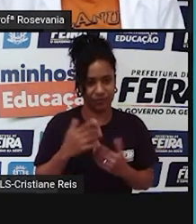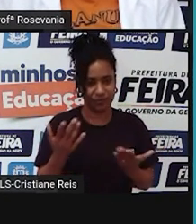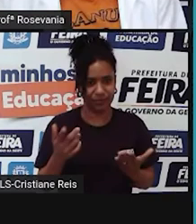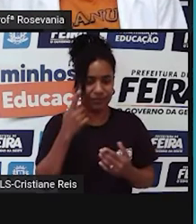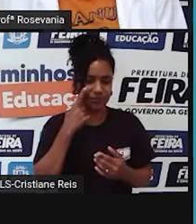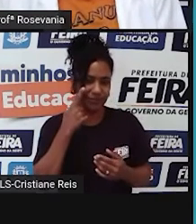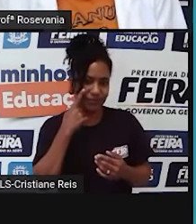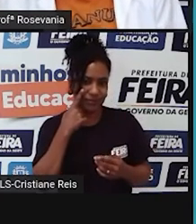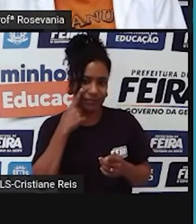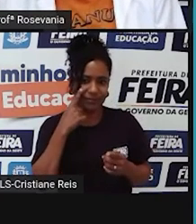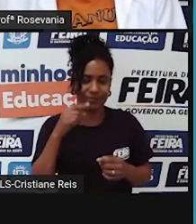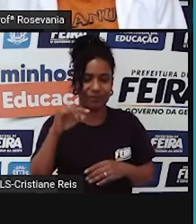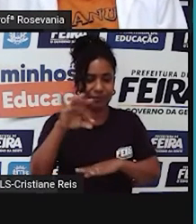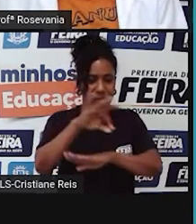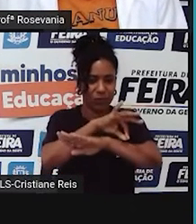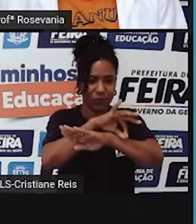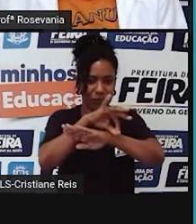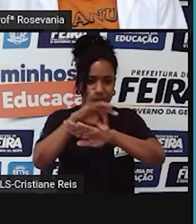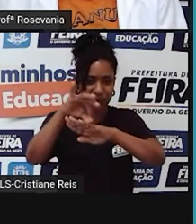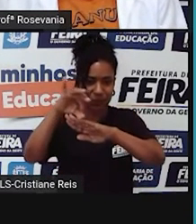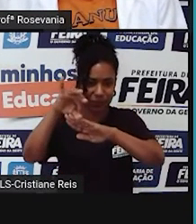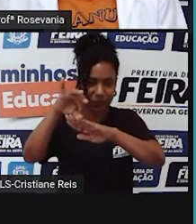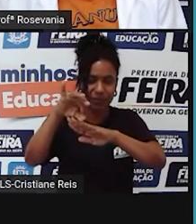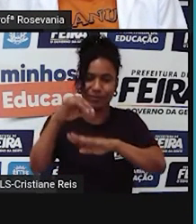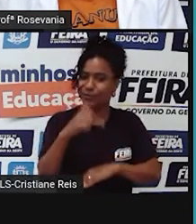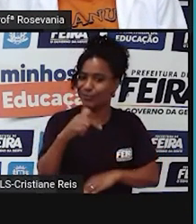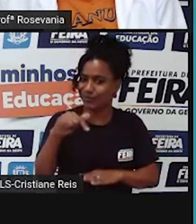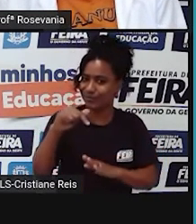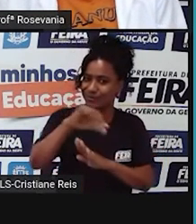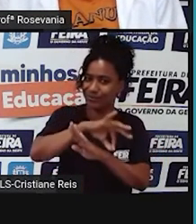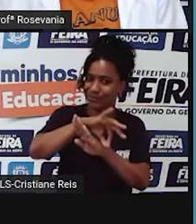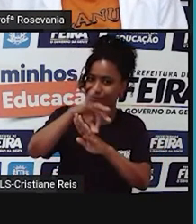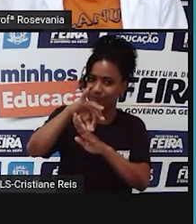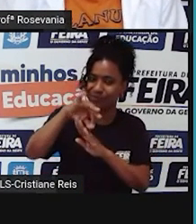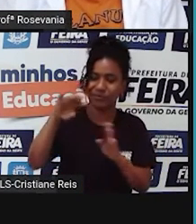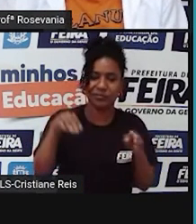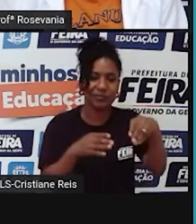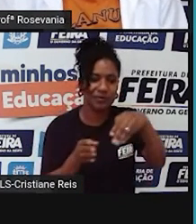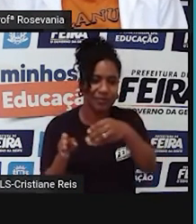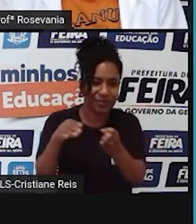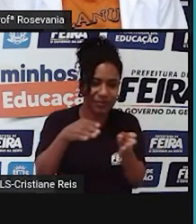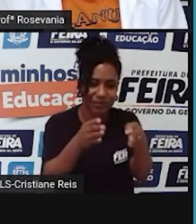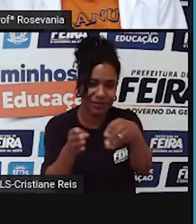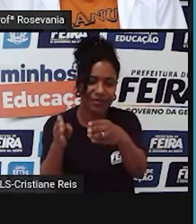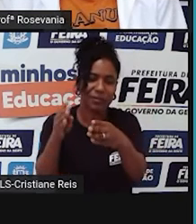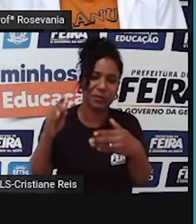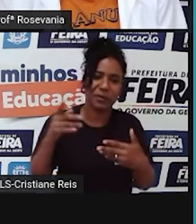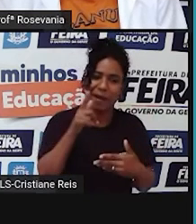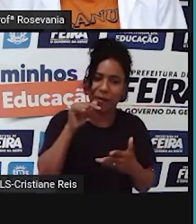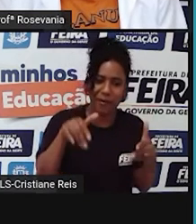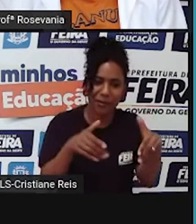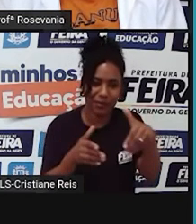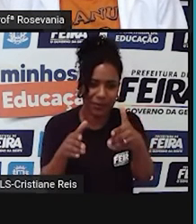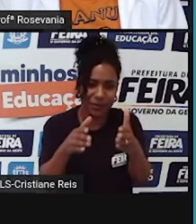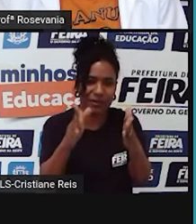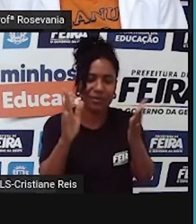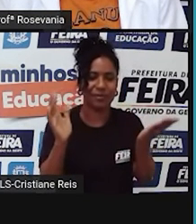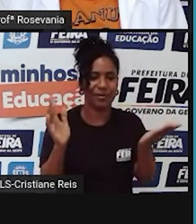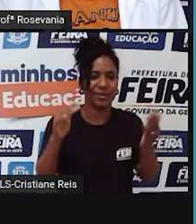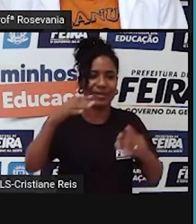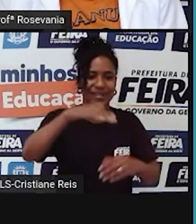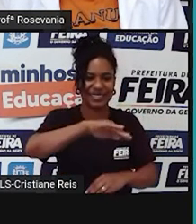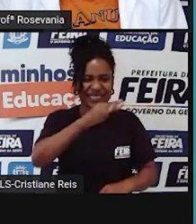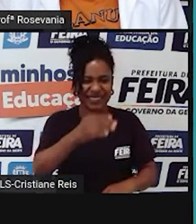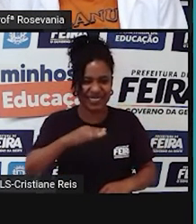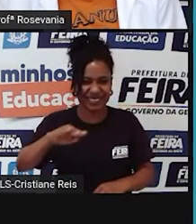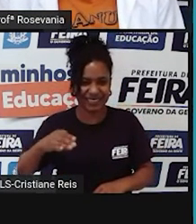a gente vai em linha reta, né? A gente às vezes vai contornando o rio, vai contornando, né, os acidentes geográficos todos que tem aí para